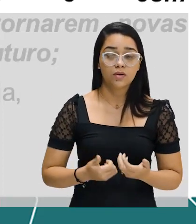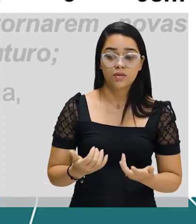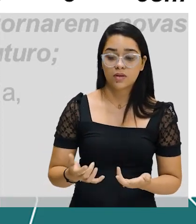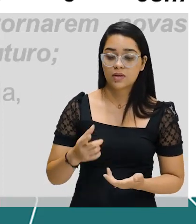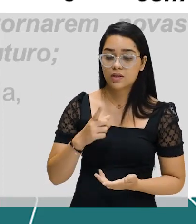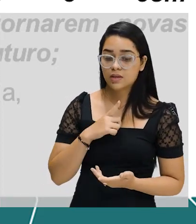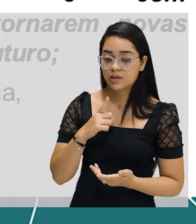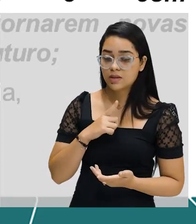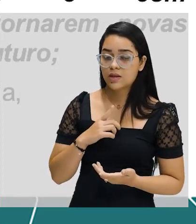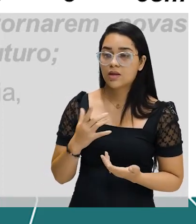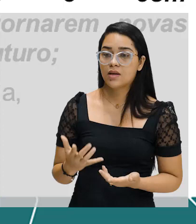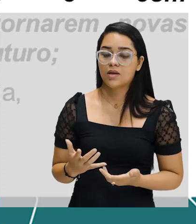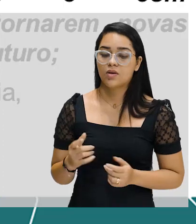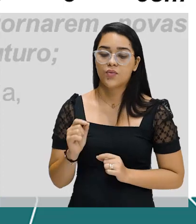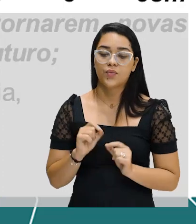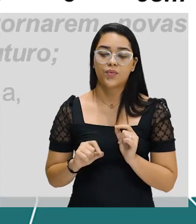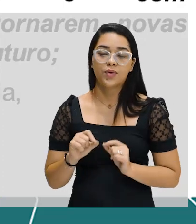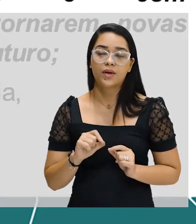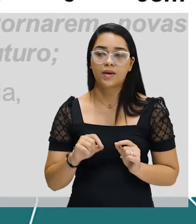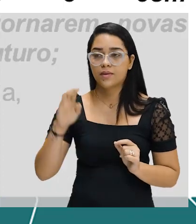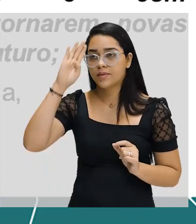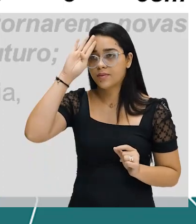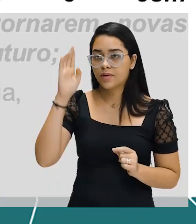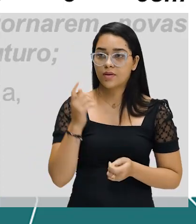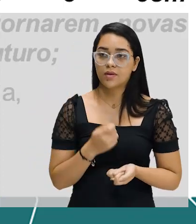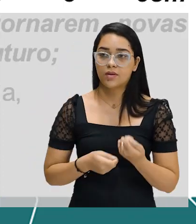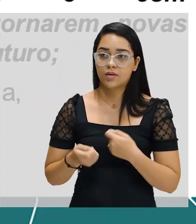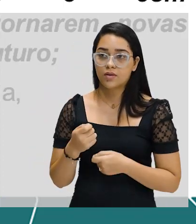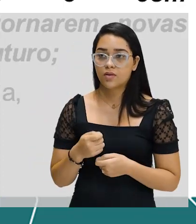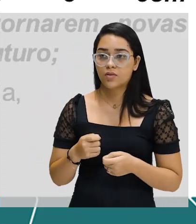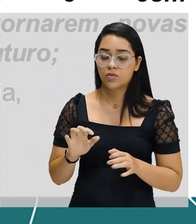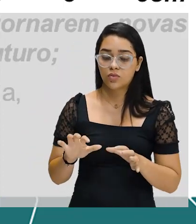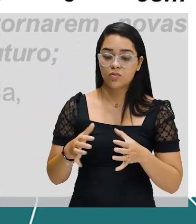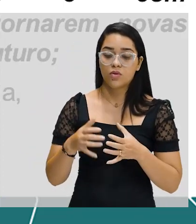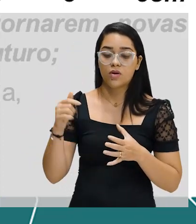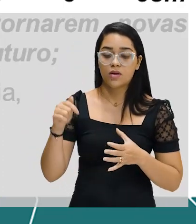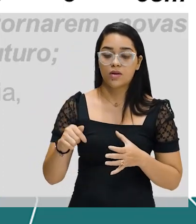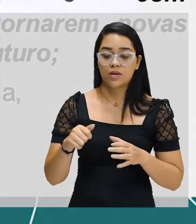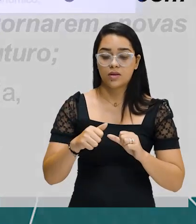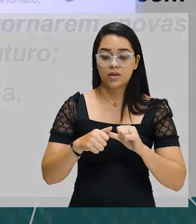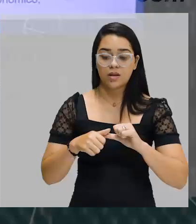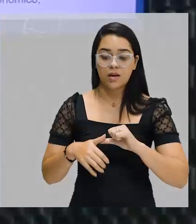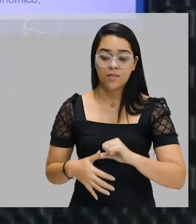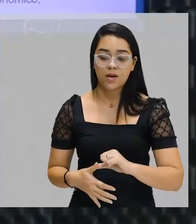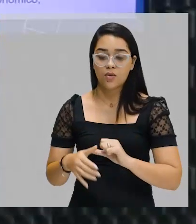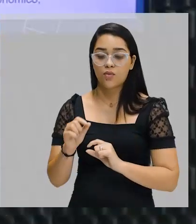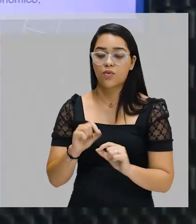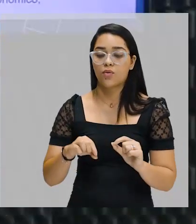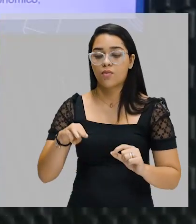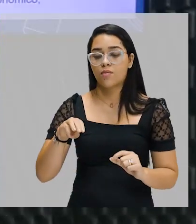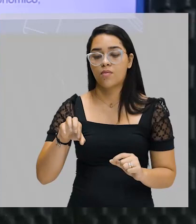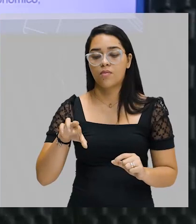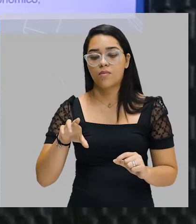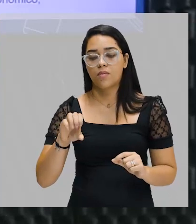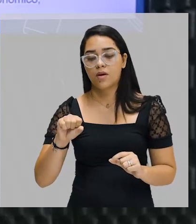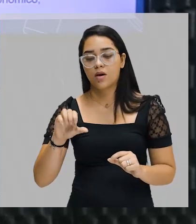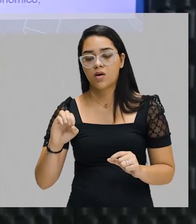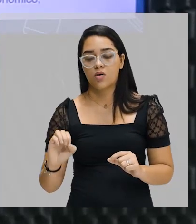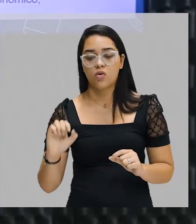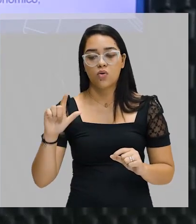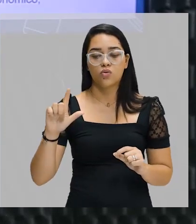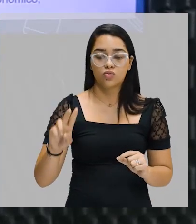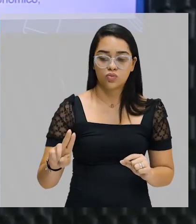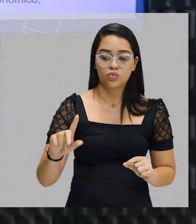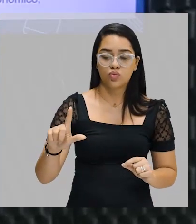ele está inserido, ele é considerado a principal economia do bloco econômico aqui da América do Sul, chamado de Mercosul, tá,